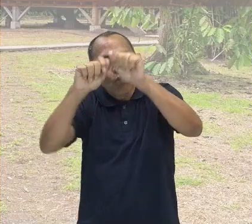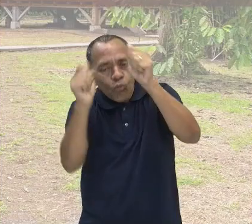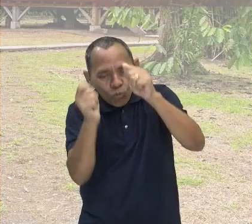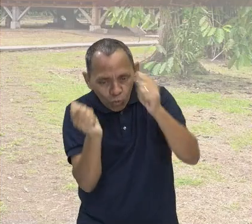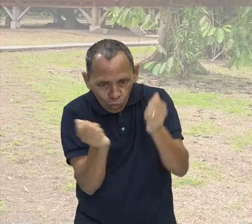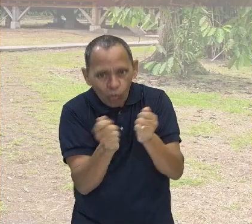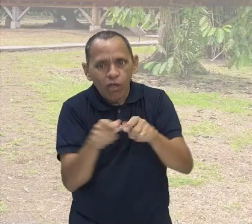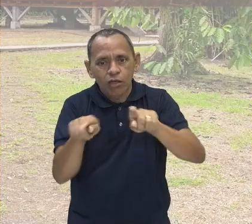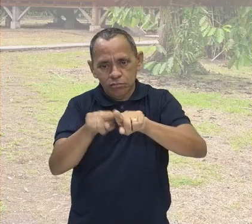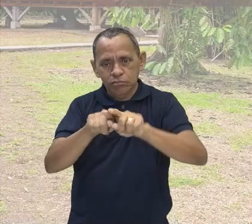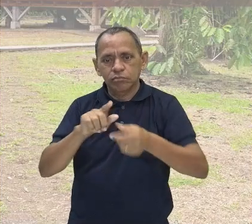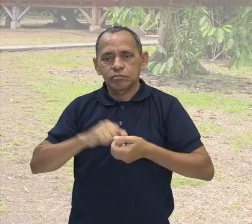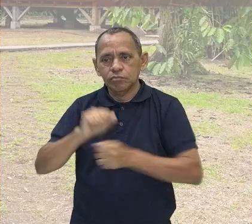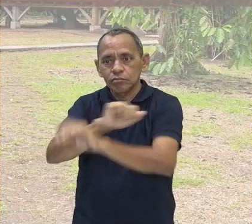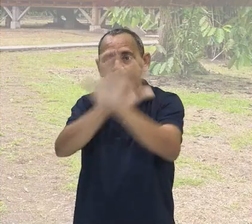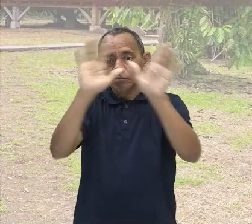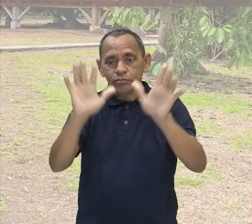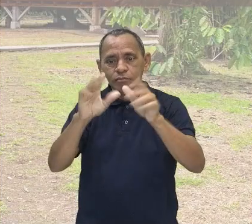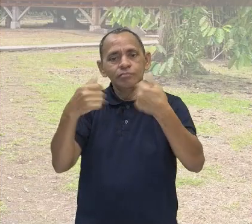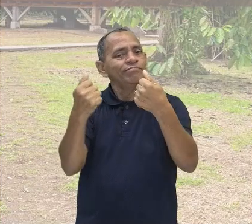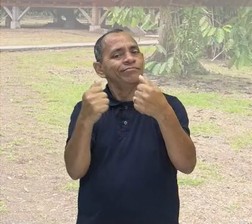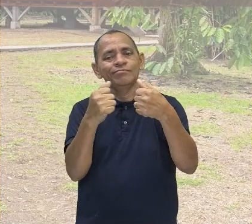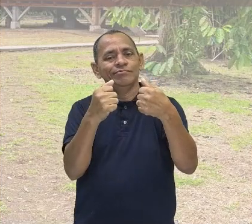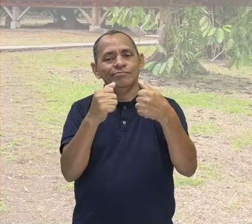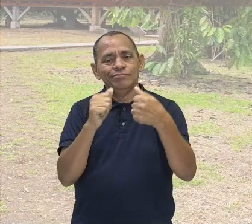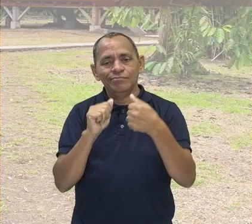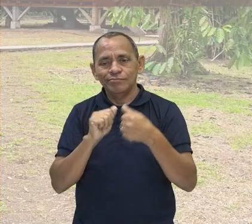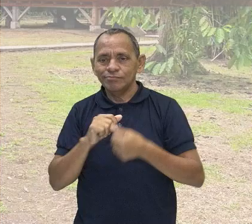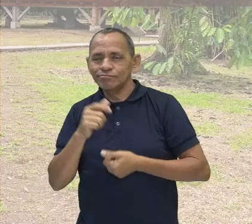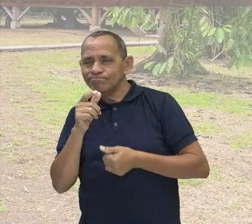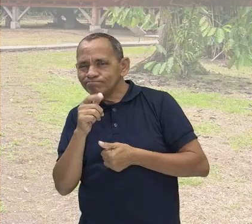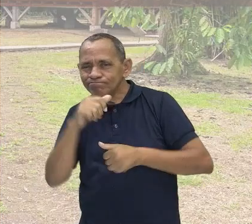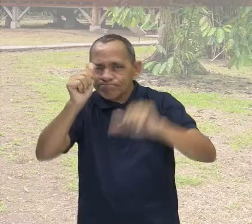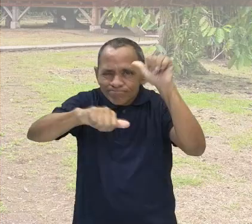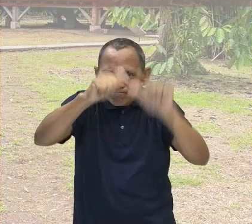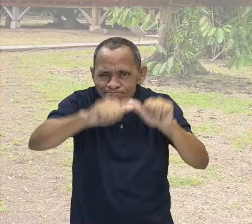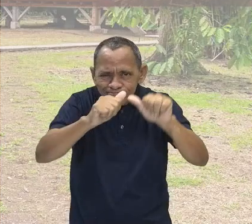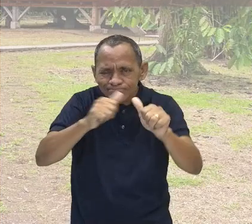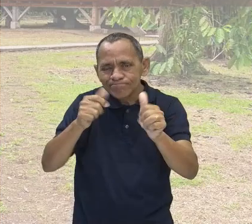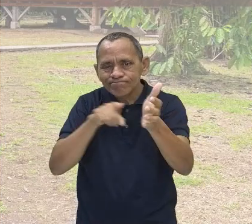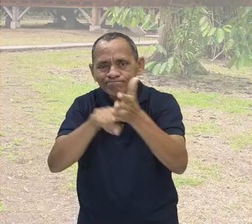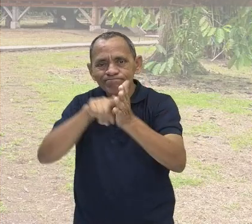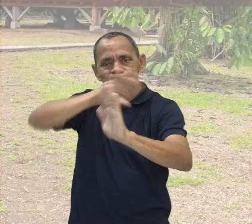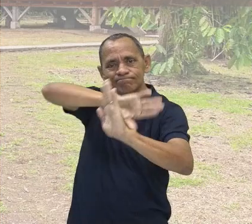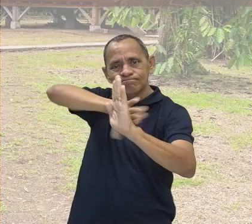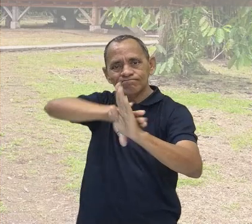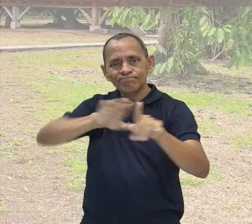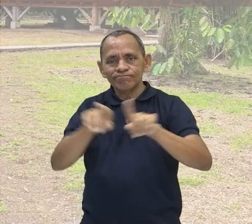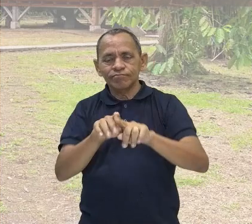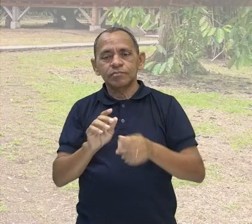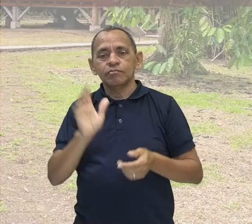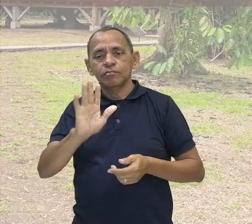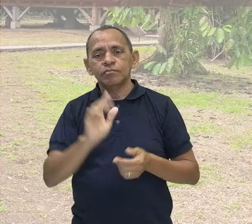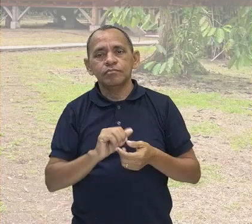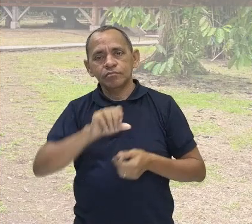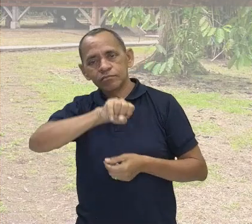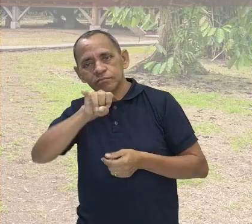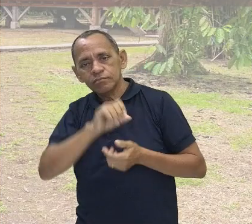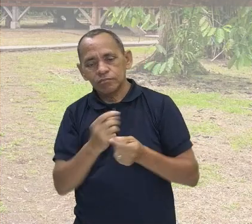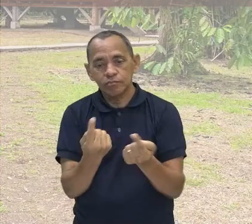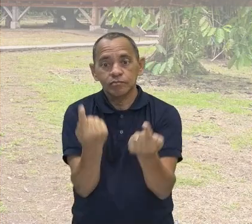está clara. Eu não preciso captar uma informação implícita. Ao contrário, se eu disser a Terra é redonda, então